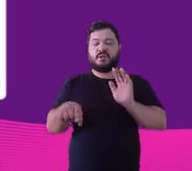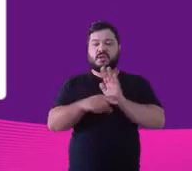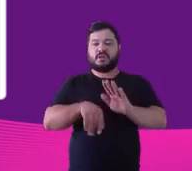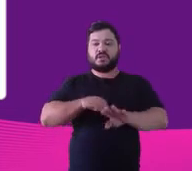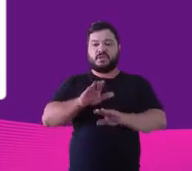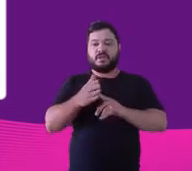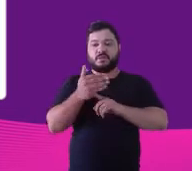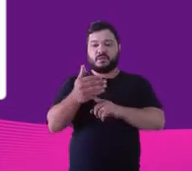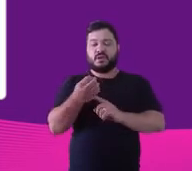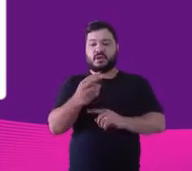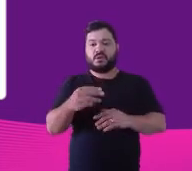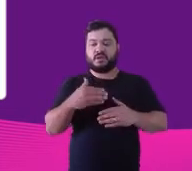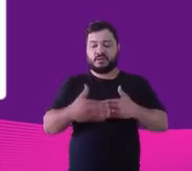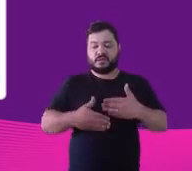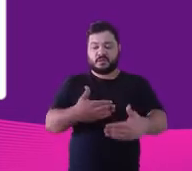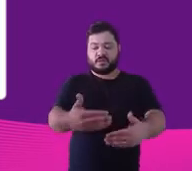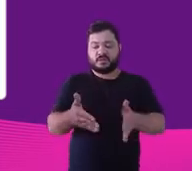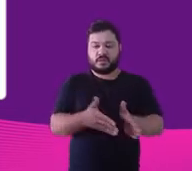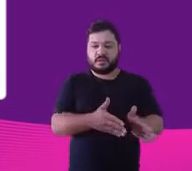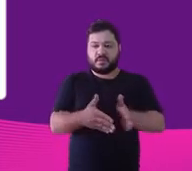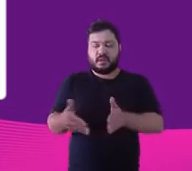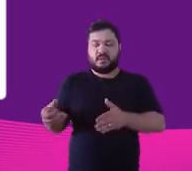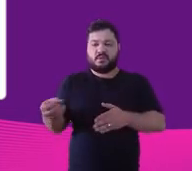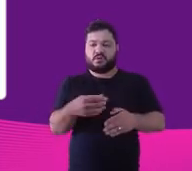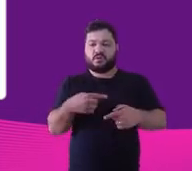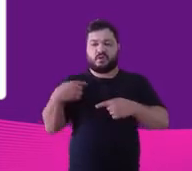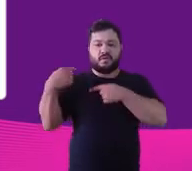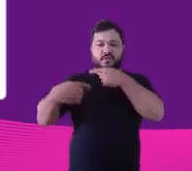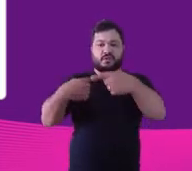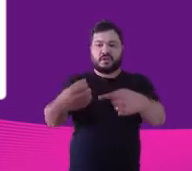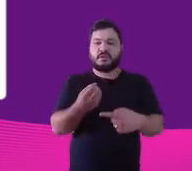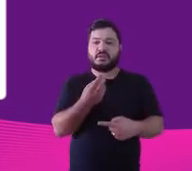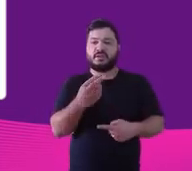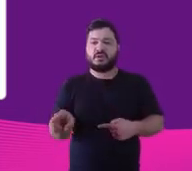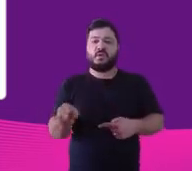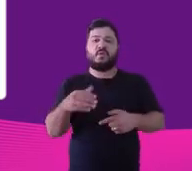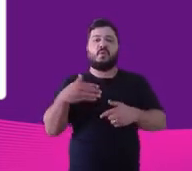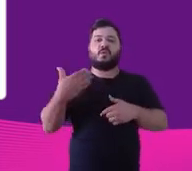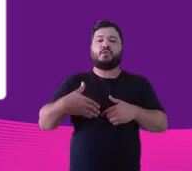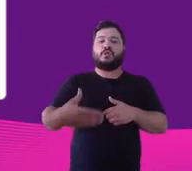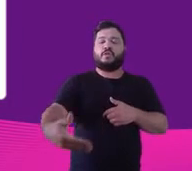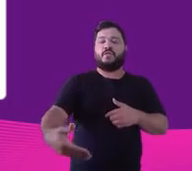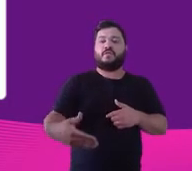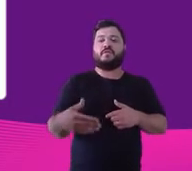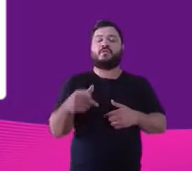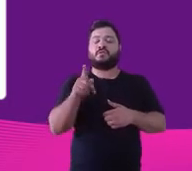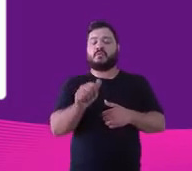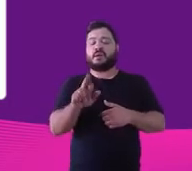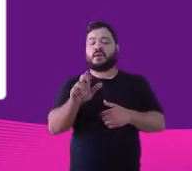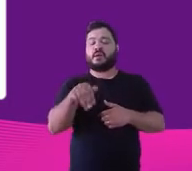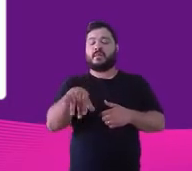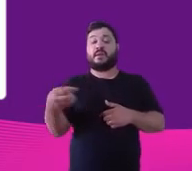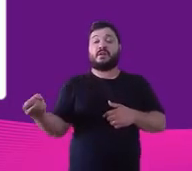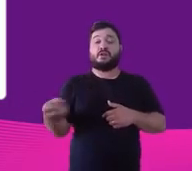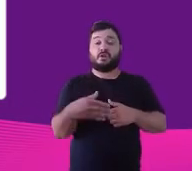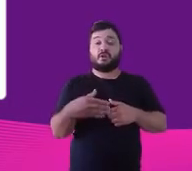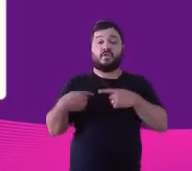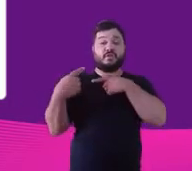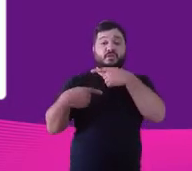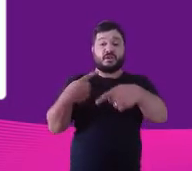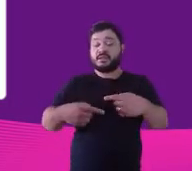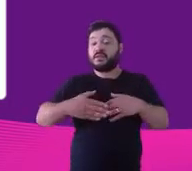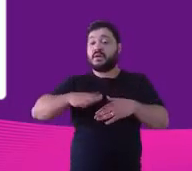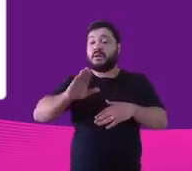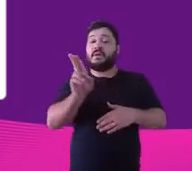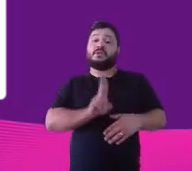moderna outro sequenciamento de Nova Geração outro citometria de fluxo multiparamétrico nova geração essa